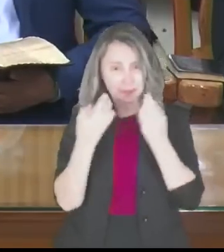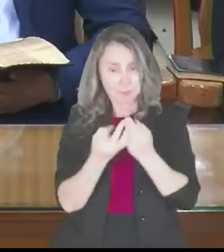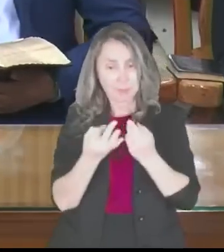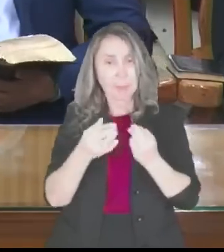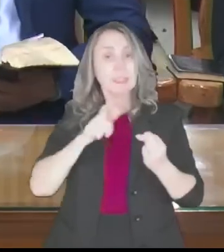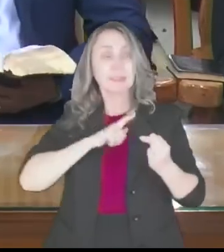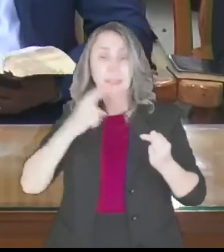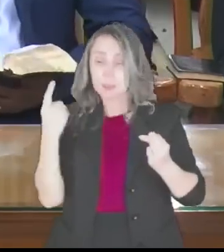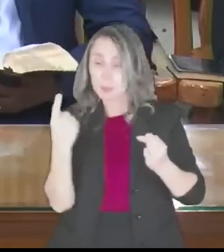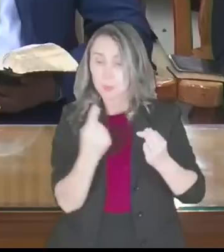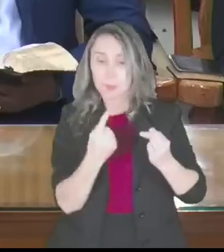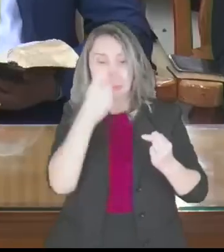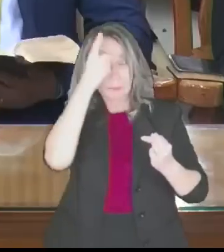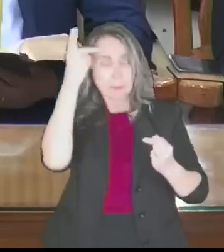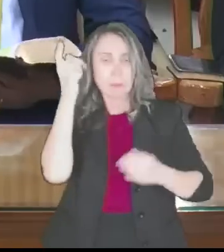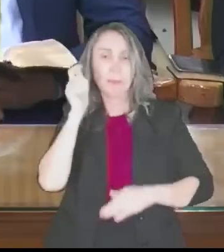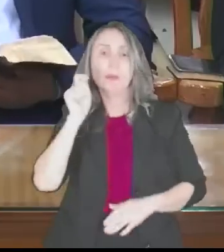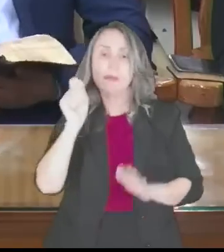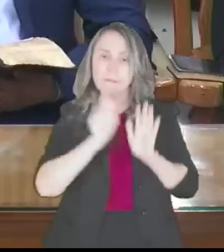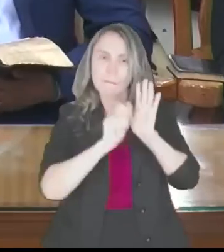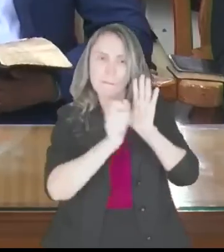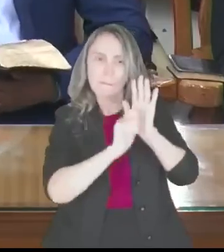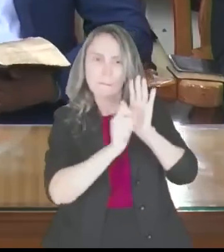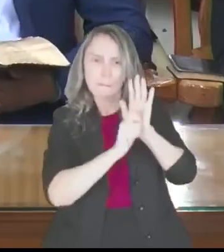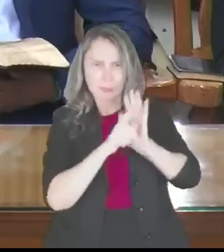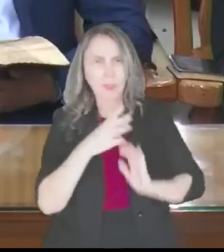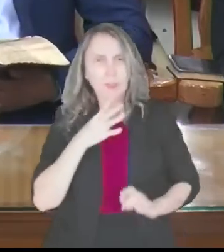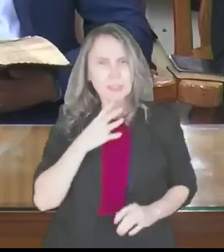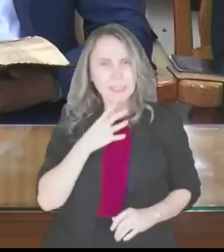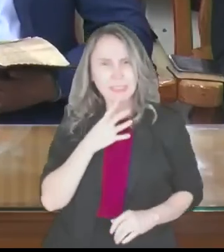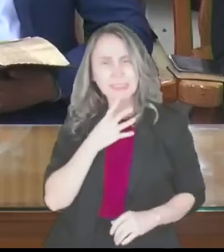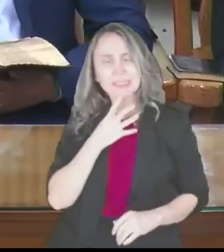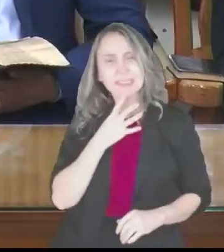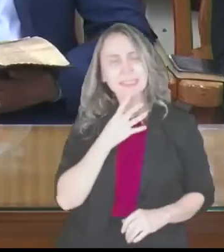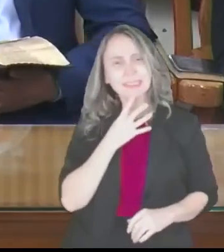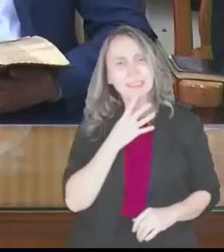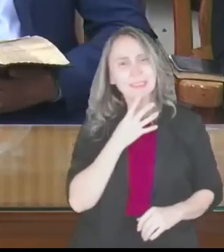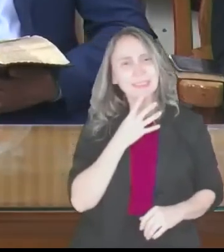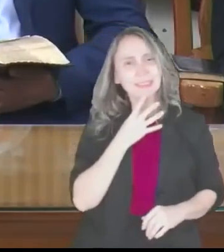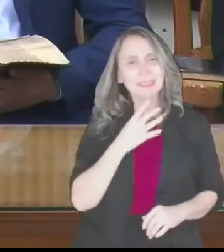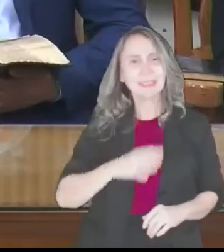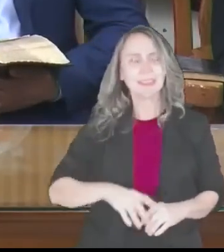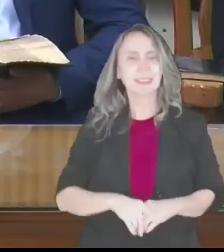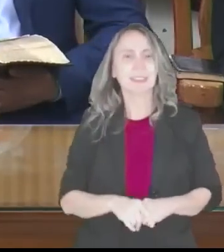sofre? 136 cigarros. 40 gramas?